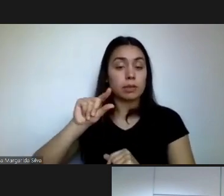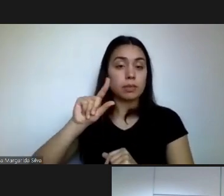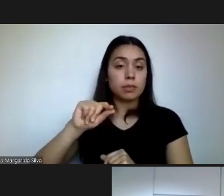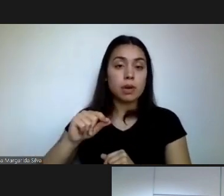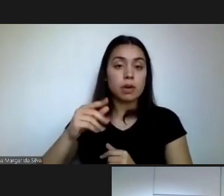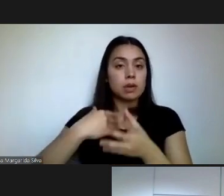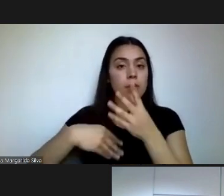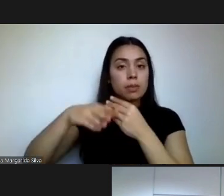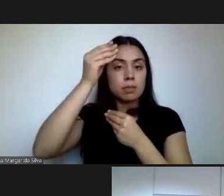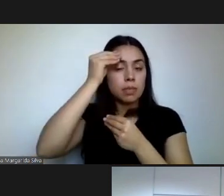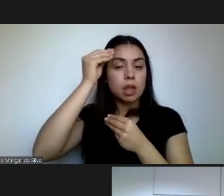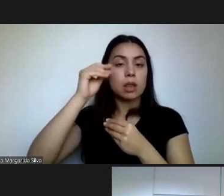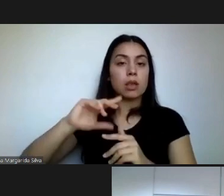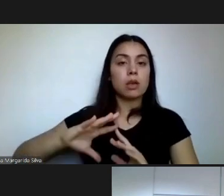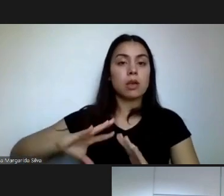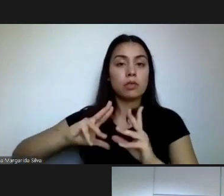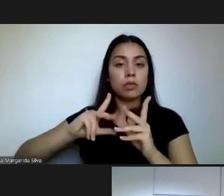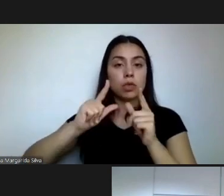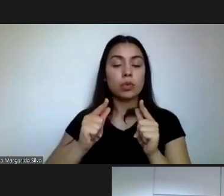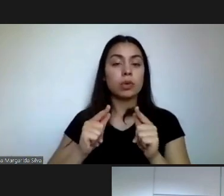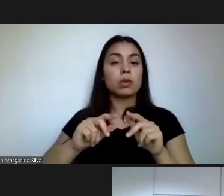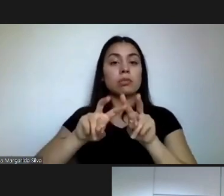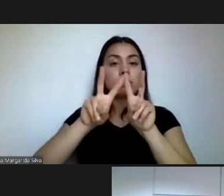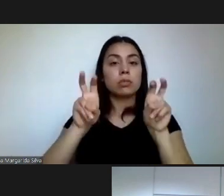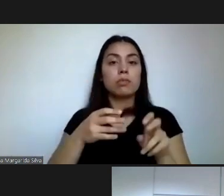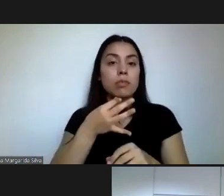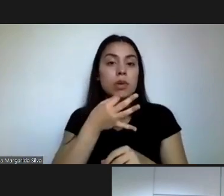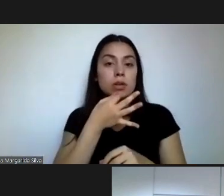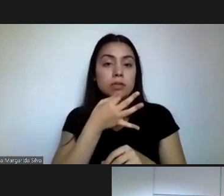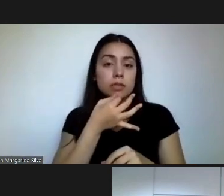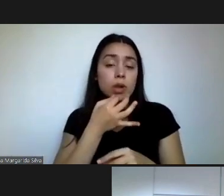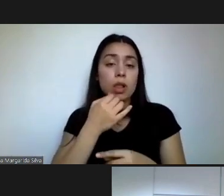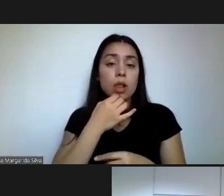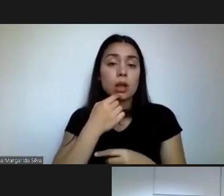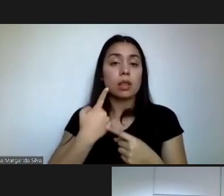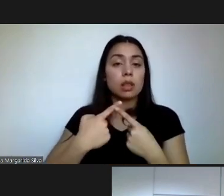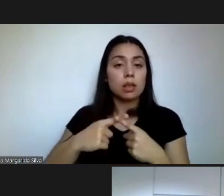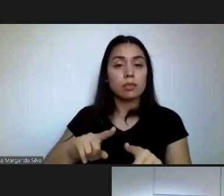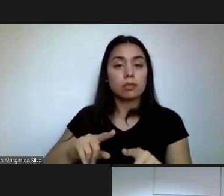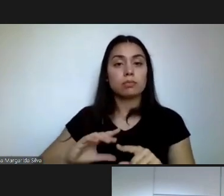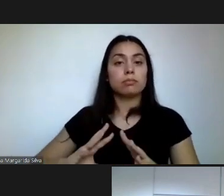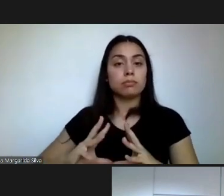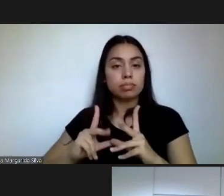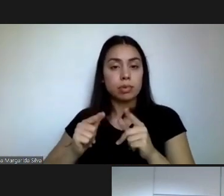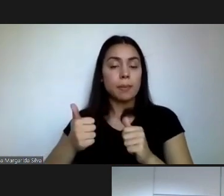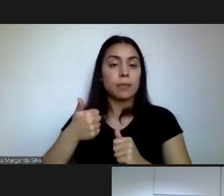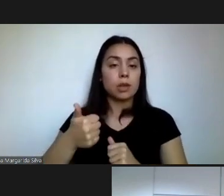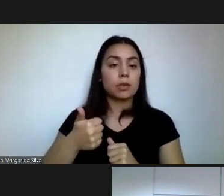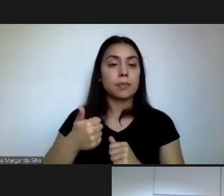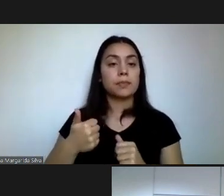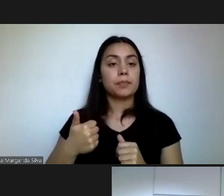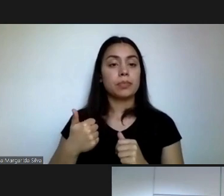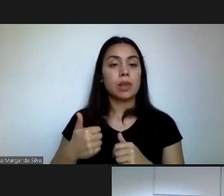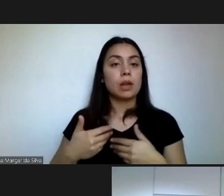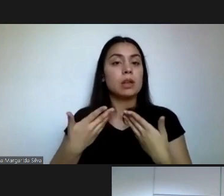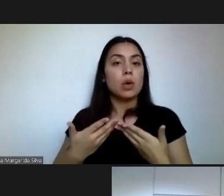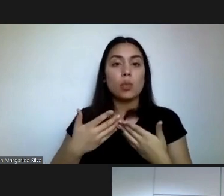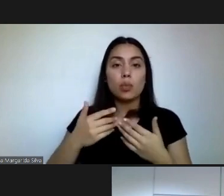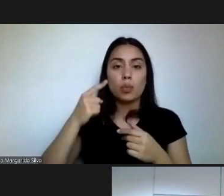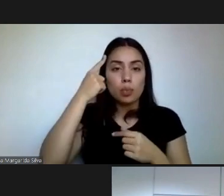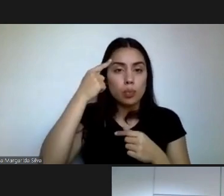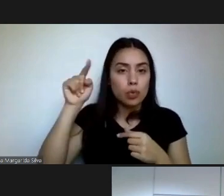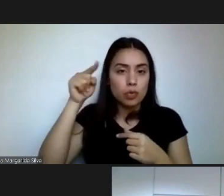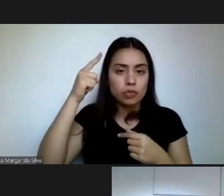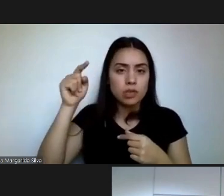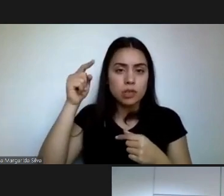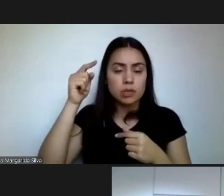a forma como também abordamos os temas, não é? Portanto, eu acho que não acho que os professores tenham que estar na perfeição, porque